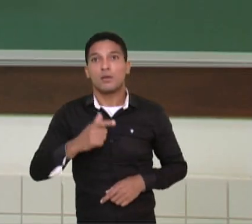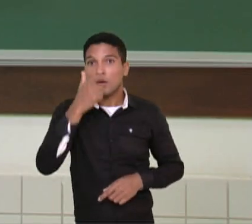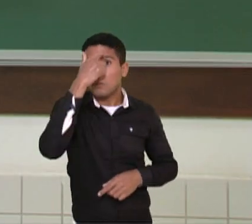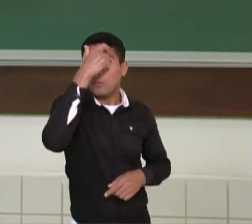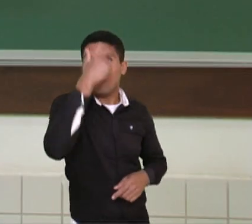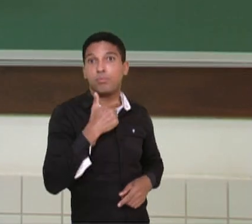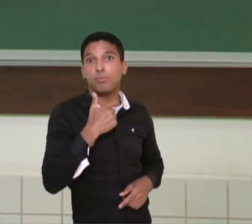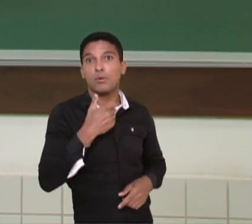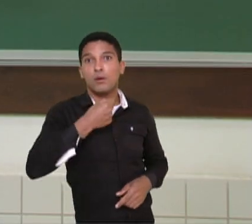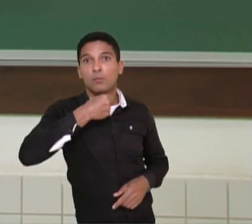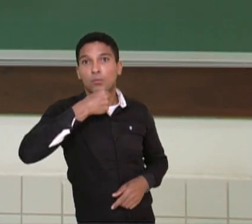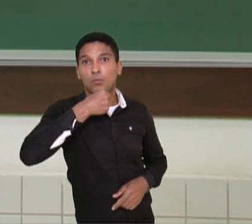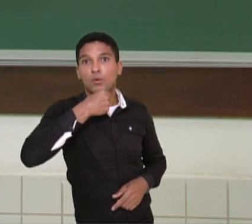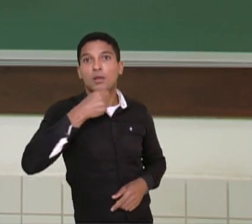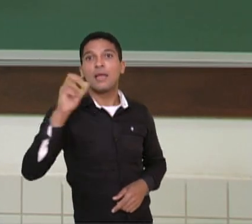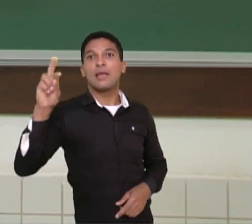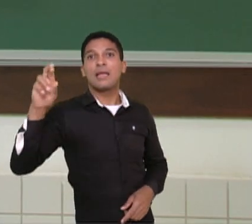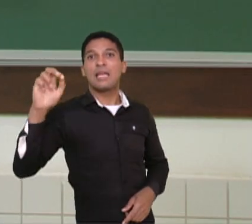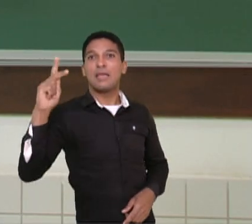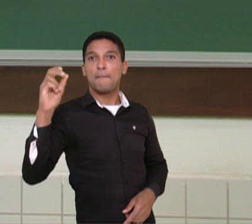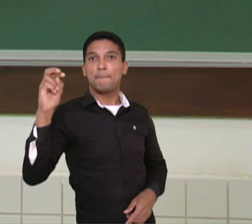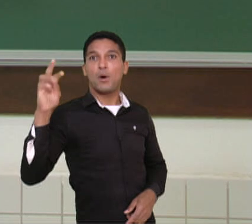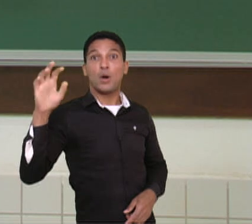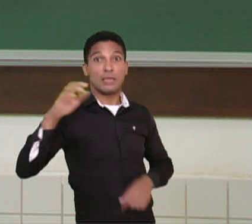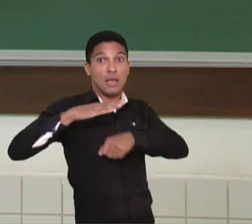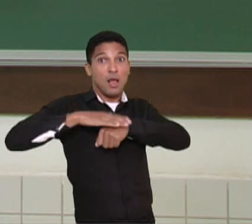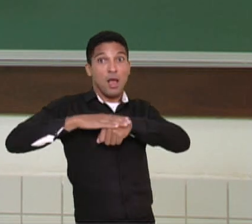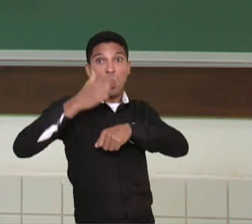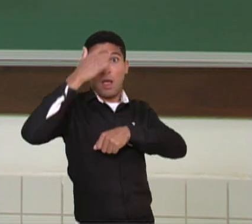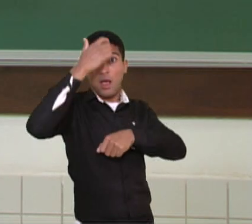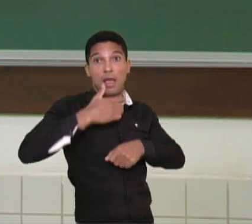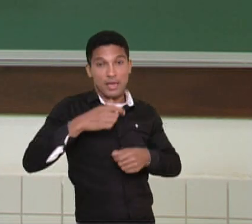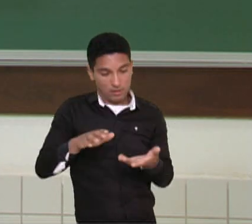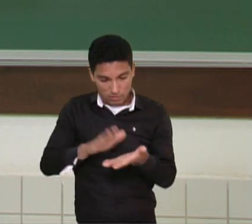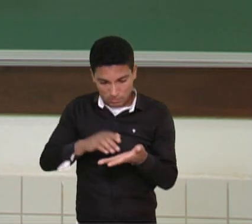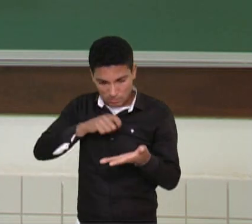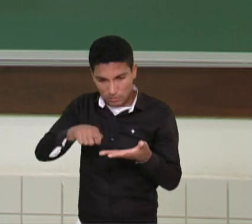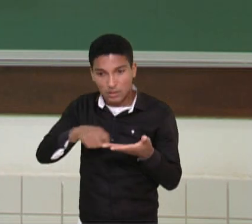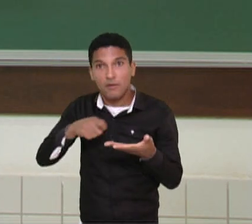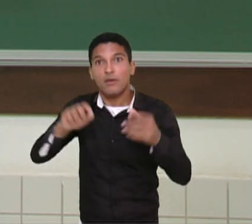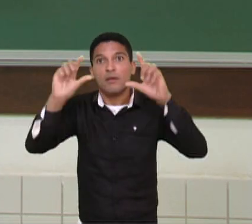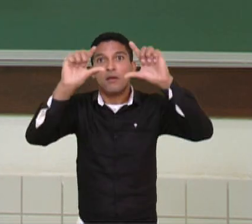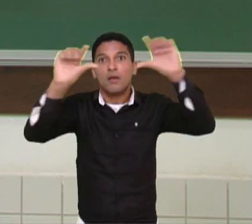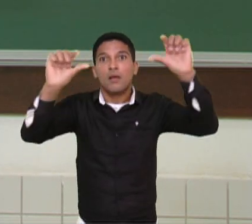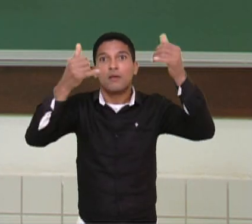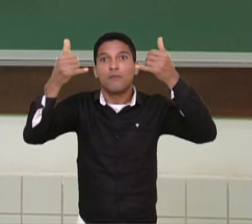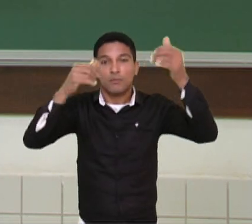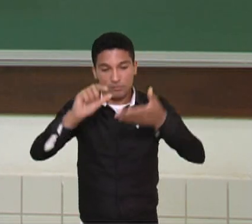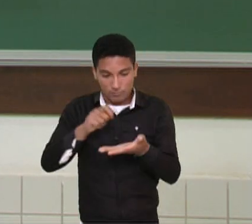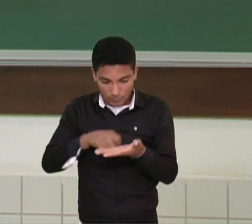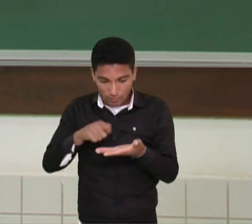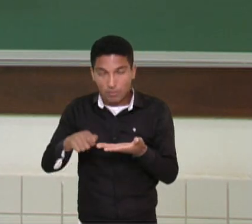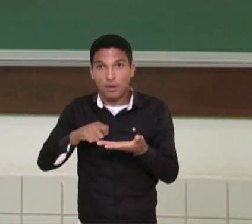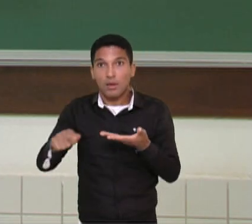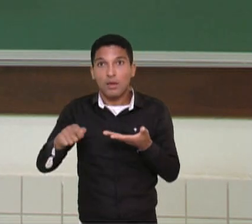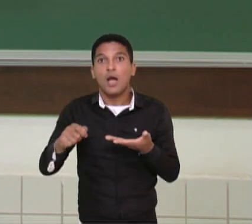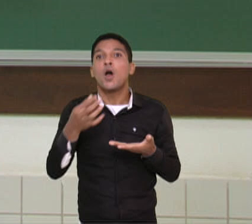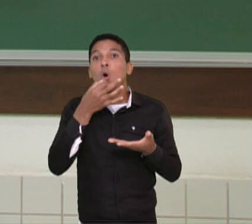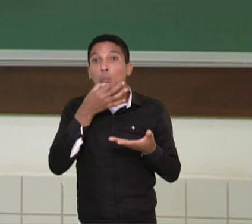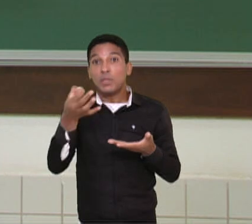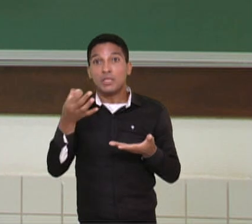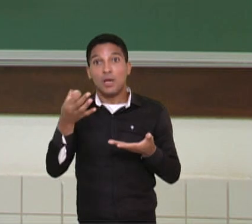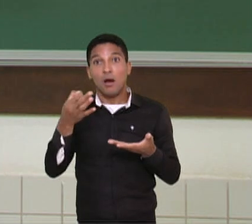no gênero reportagem, é muito comum que o repórter, quando escreve, coloque de alguma forma, seja pela seleção